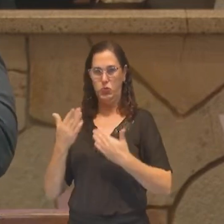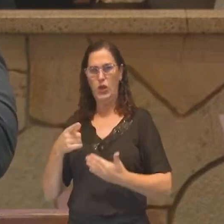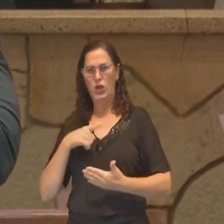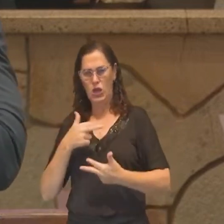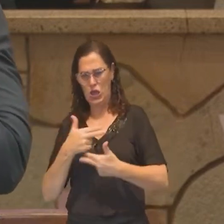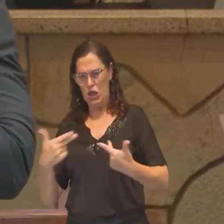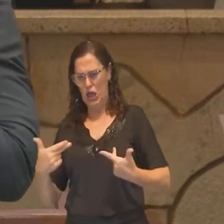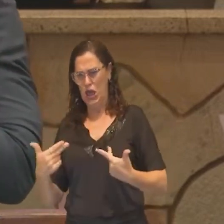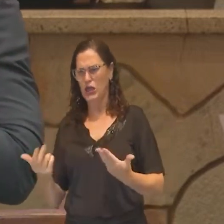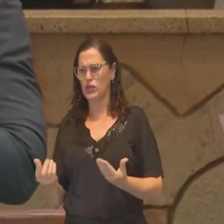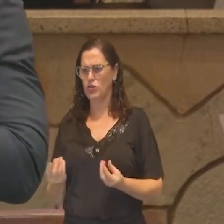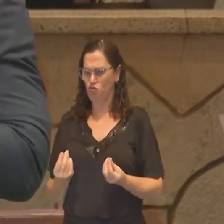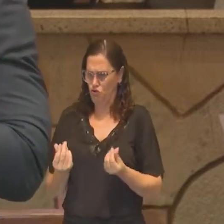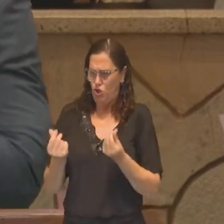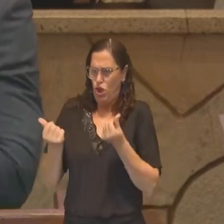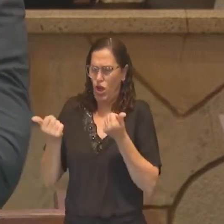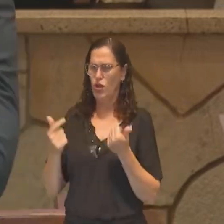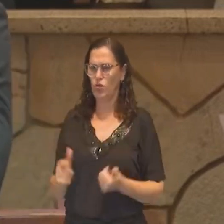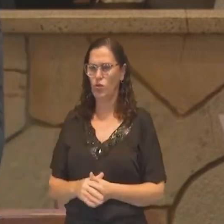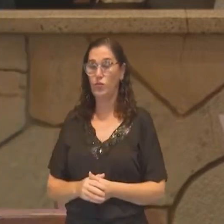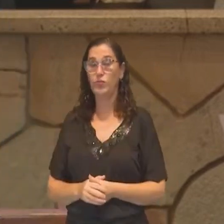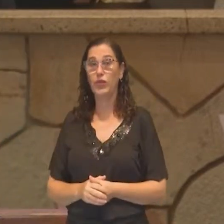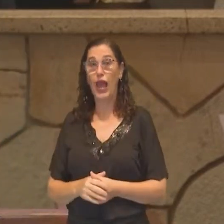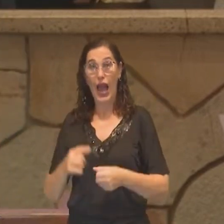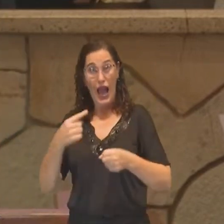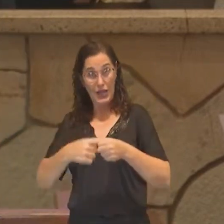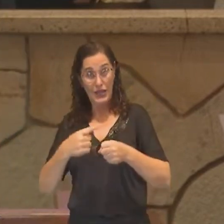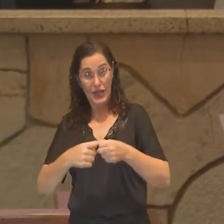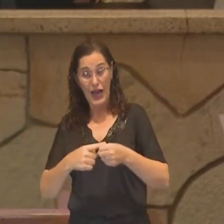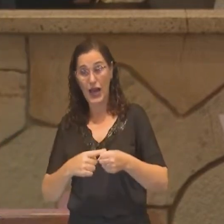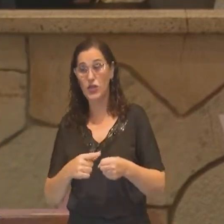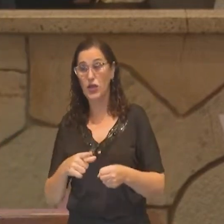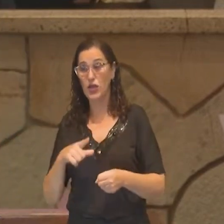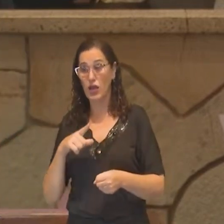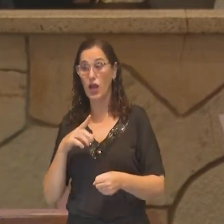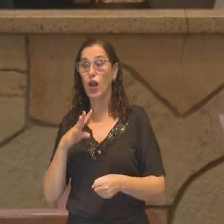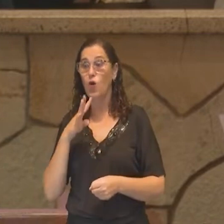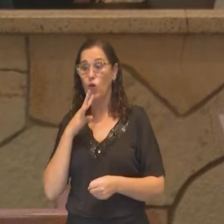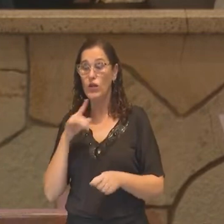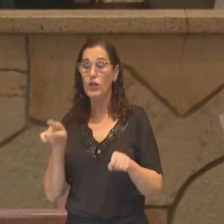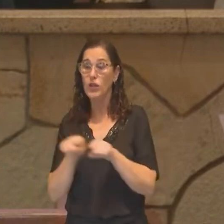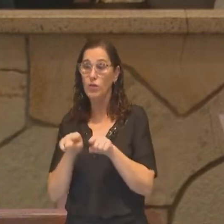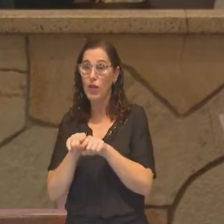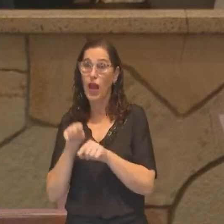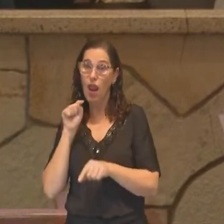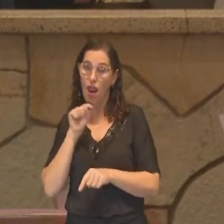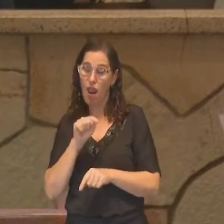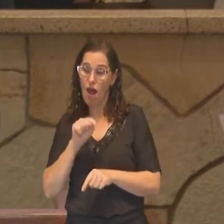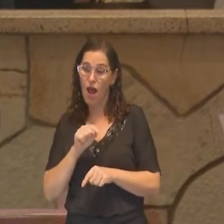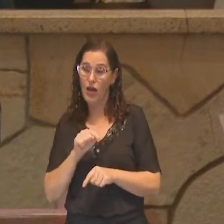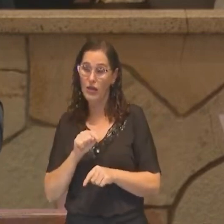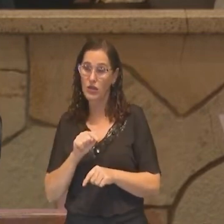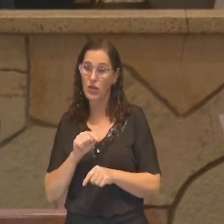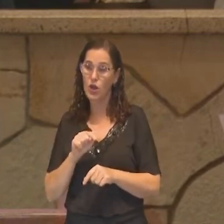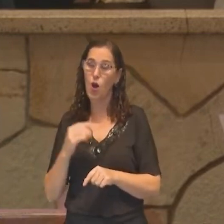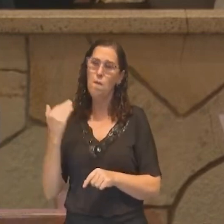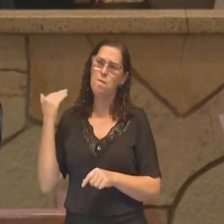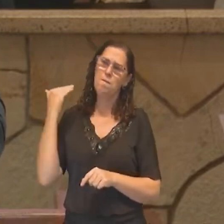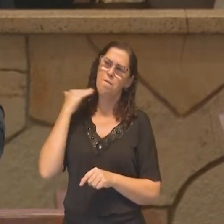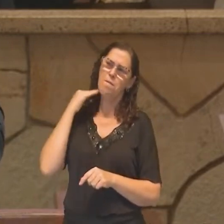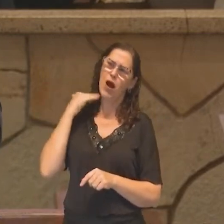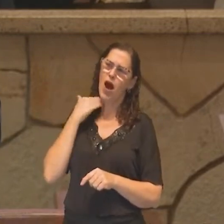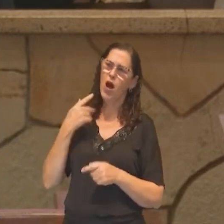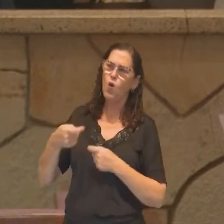ou riquezas. Aliás, na cidade de Laodiceia também era conhecida porque haviam ali os banqueiros, os bancos e